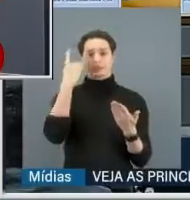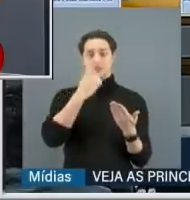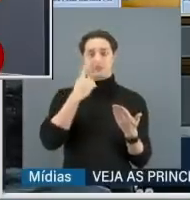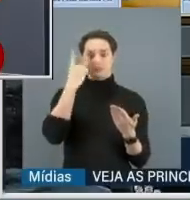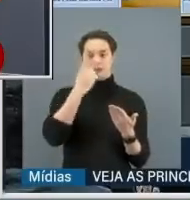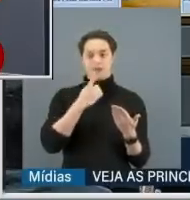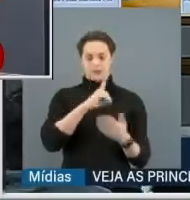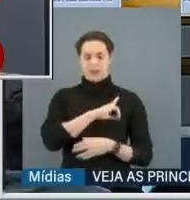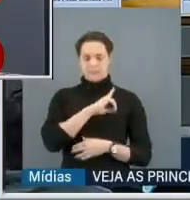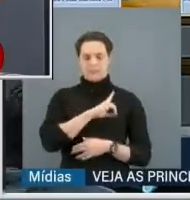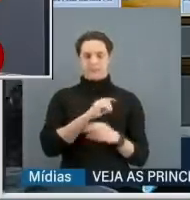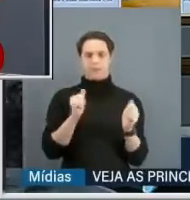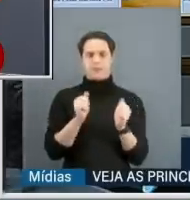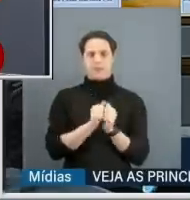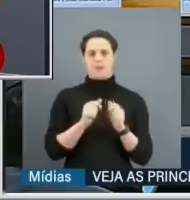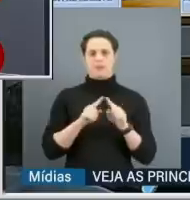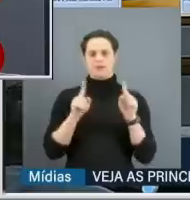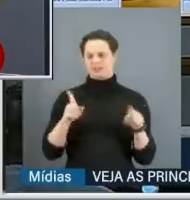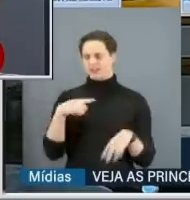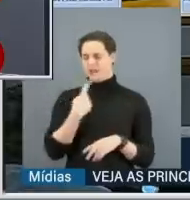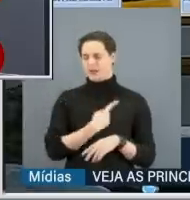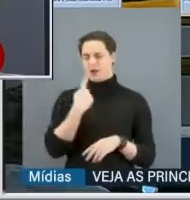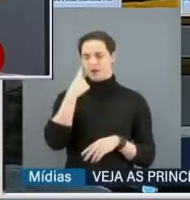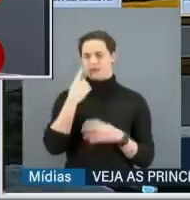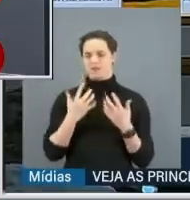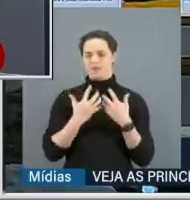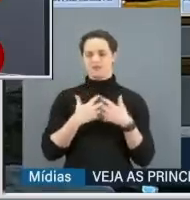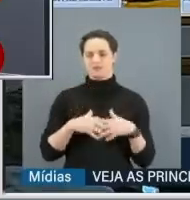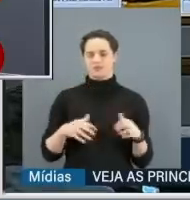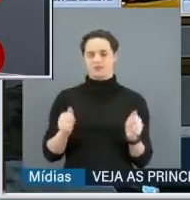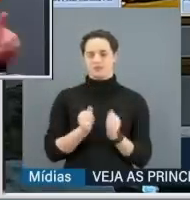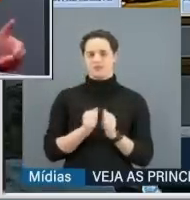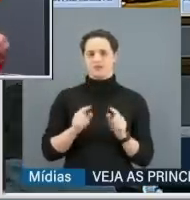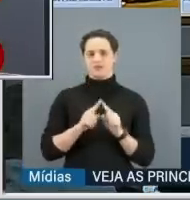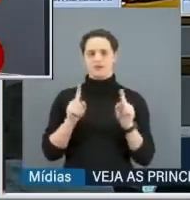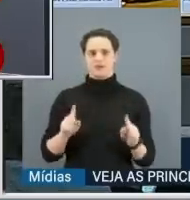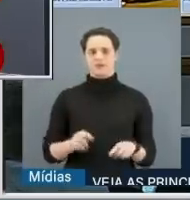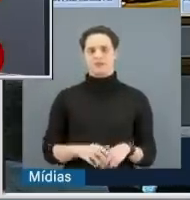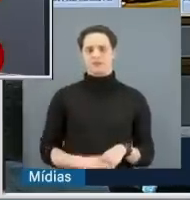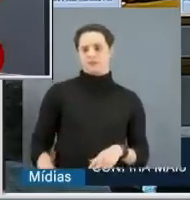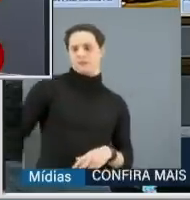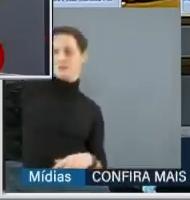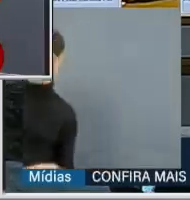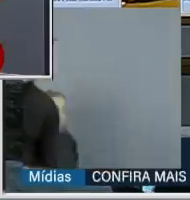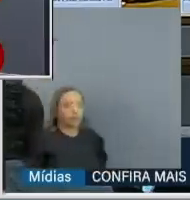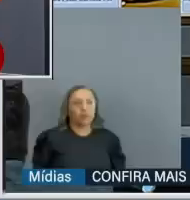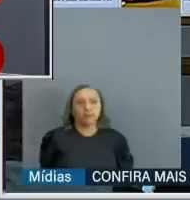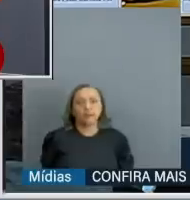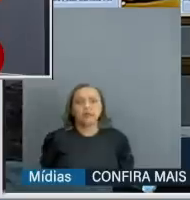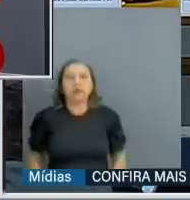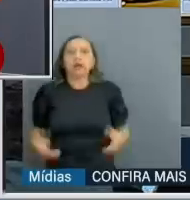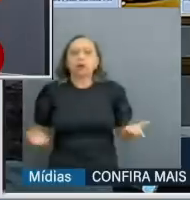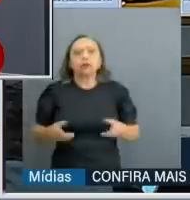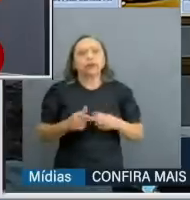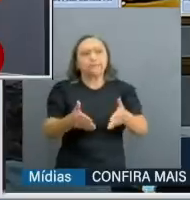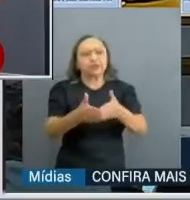parecem desprezar a lei de abuso de autoridade. Nós temos políticos de esquerda, políticos do PT, que parecem esquecer O